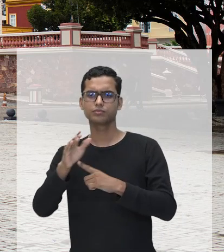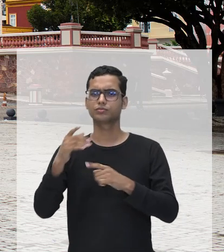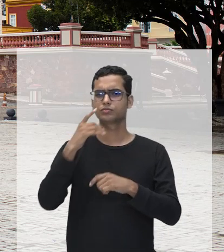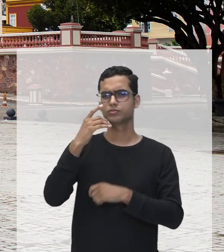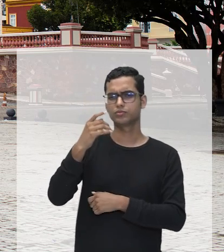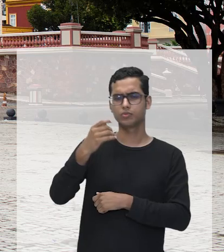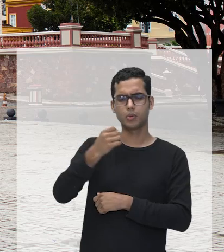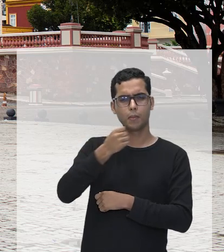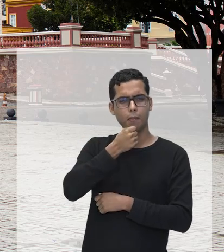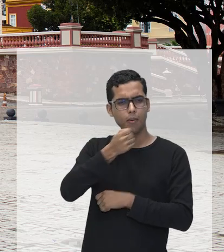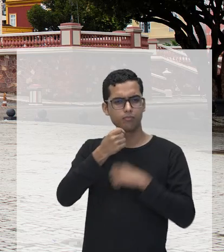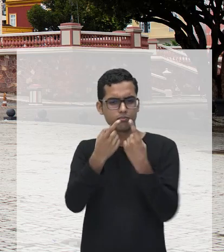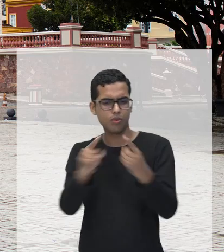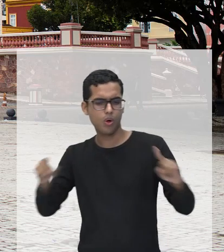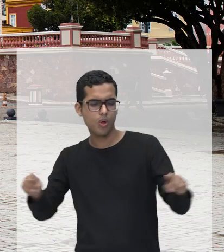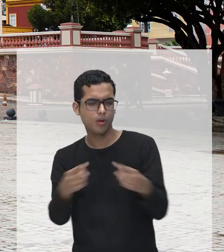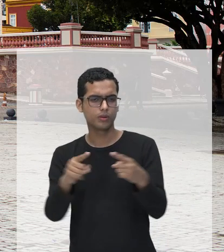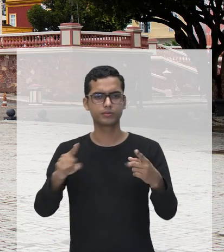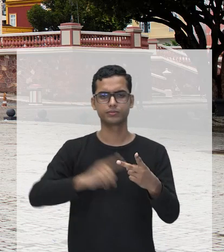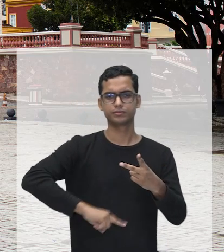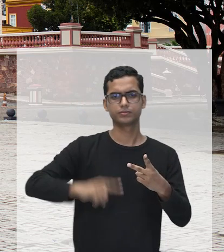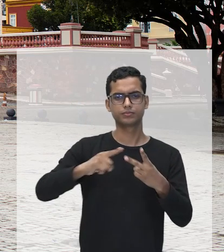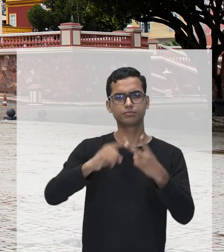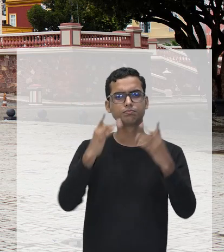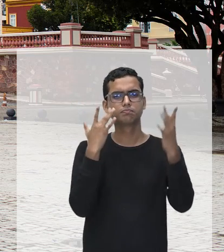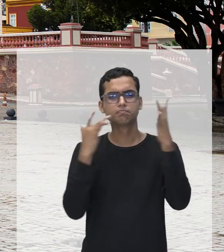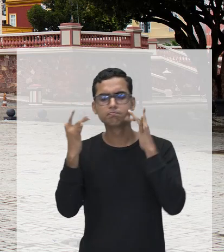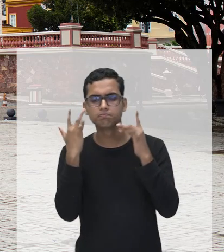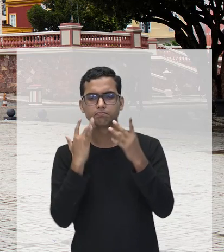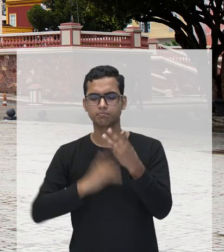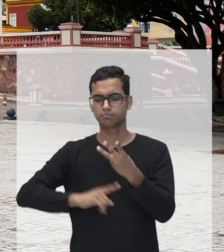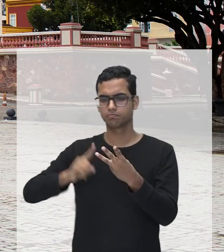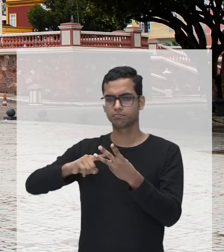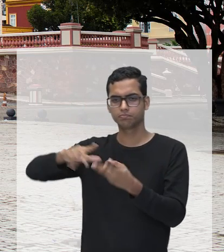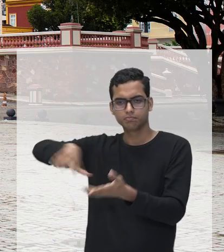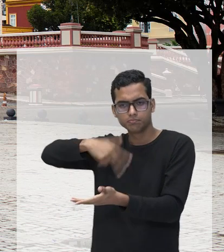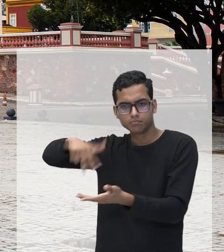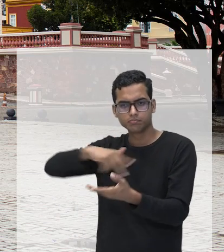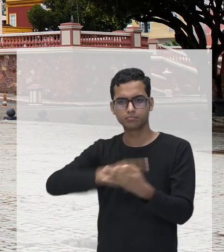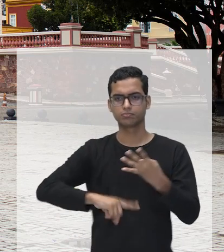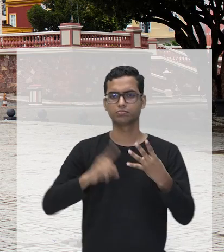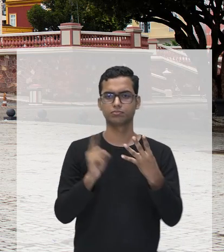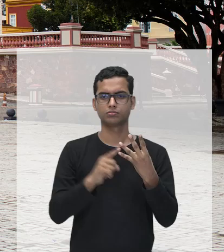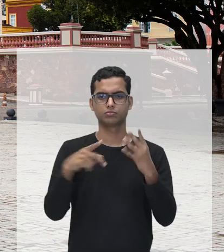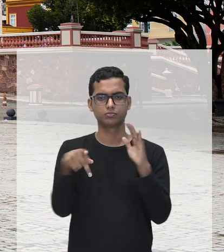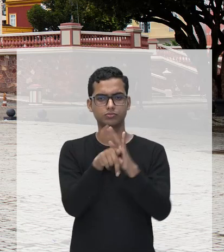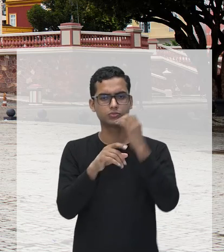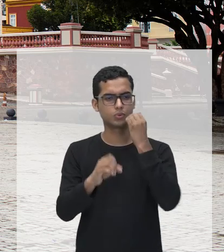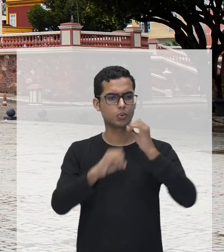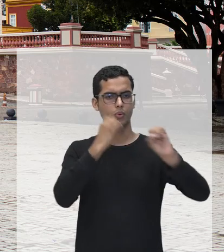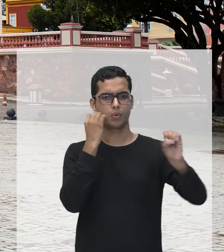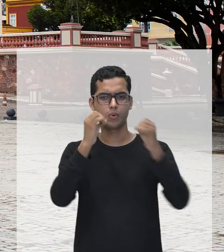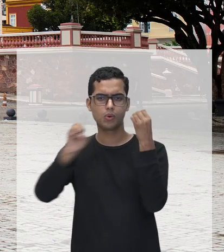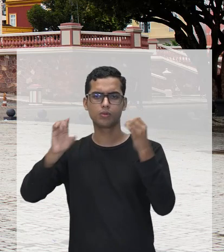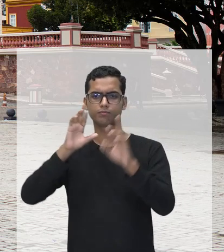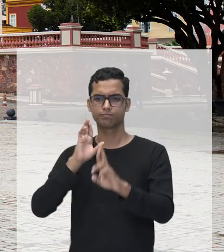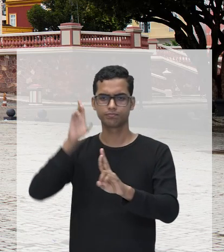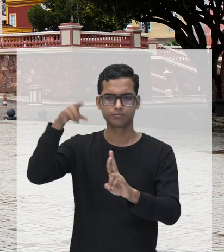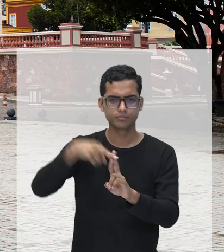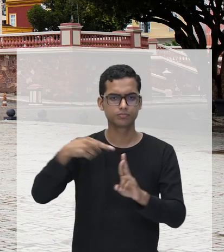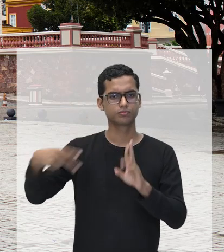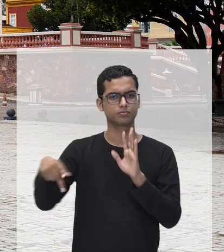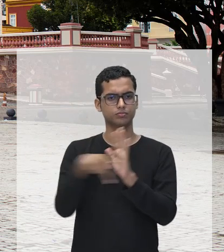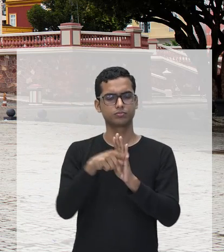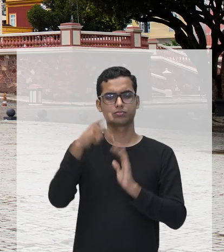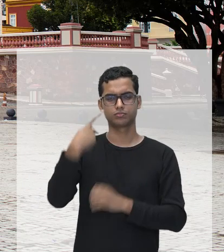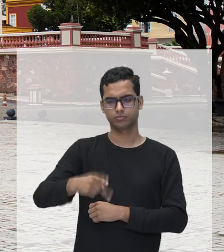de teatro, de dança e também de ópera, que é uma referência aqui